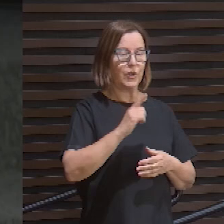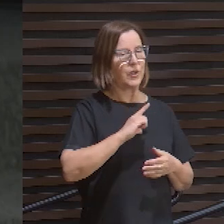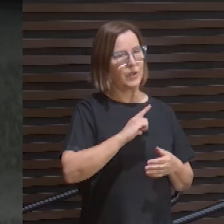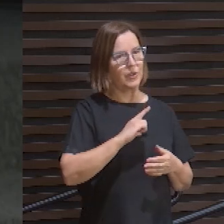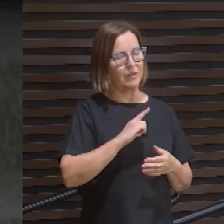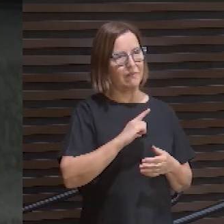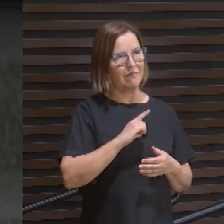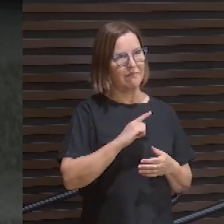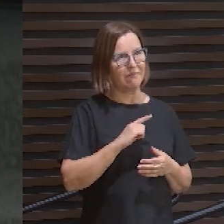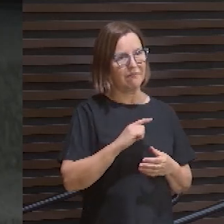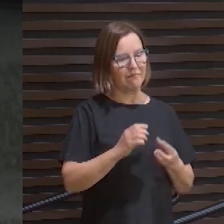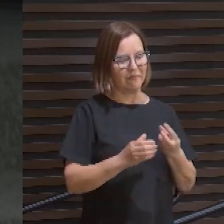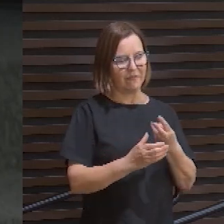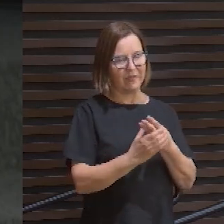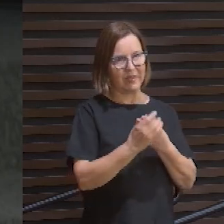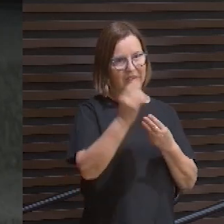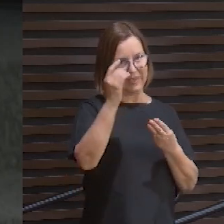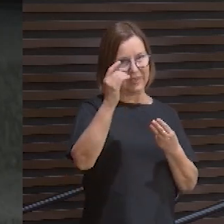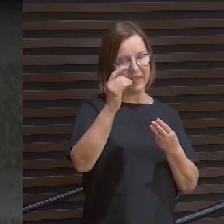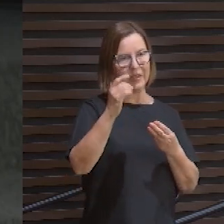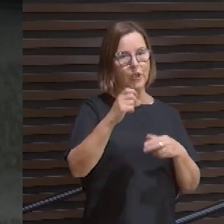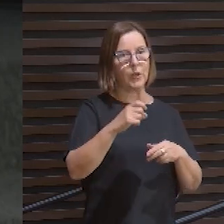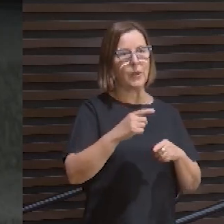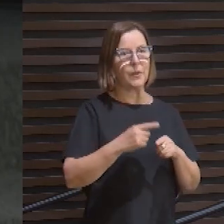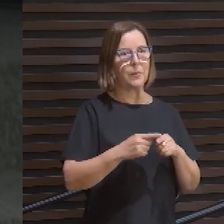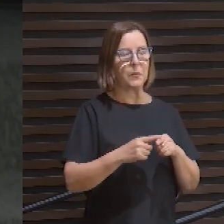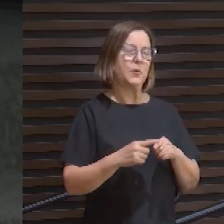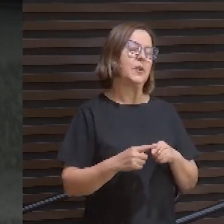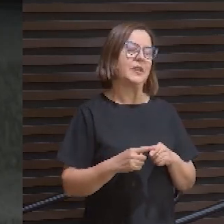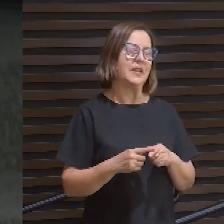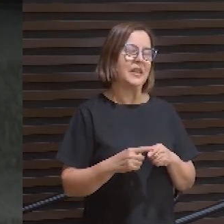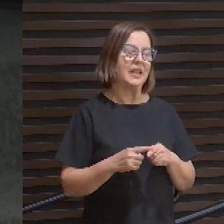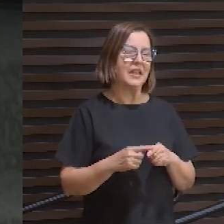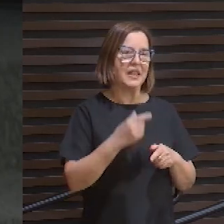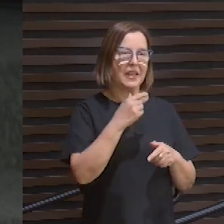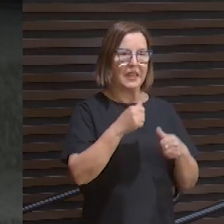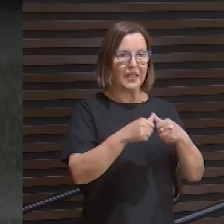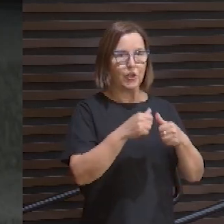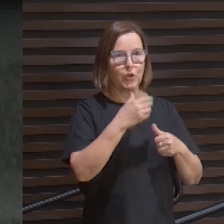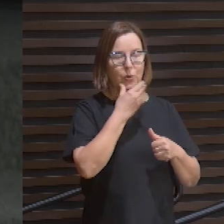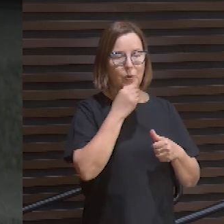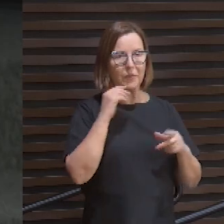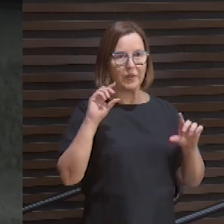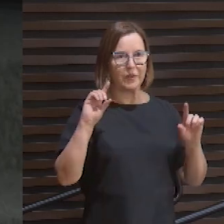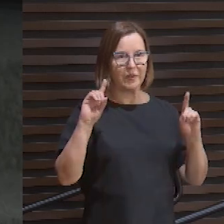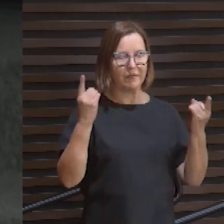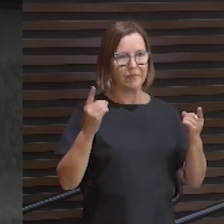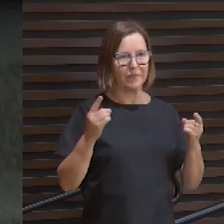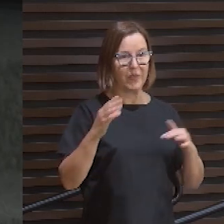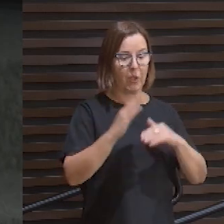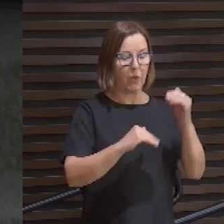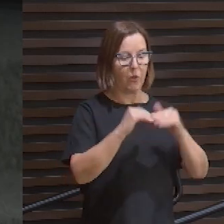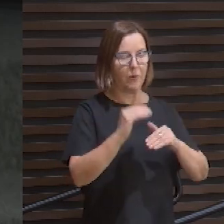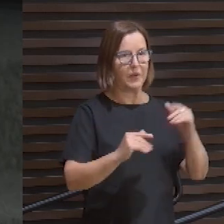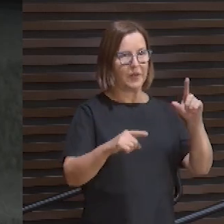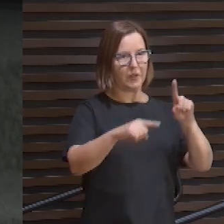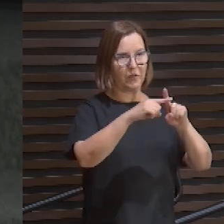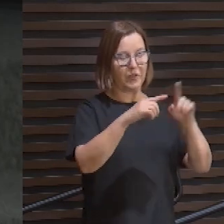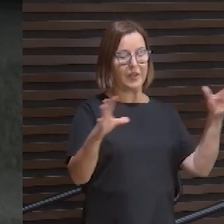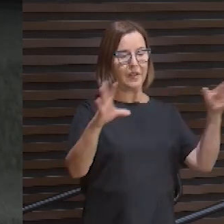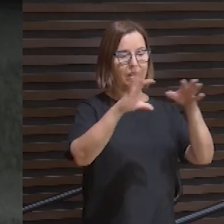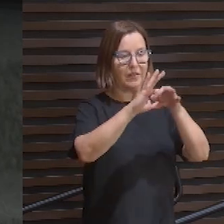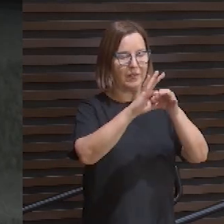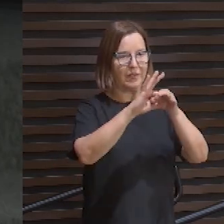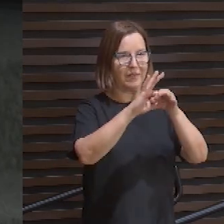grande defesa foi de Anastácio. A obra da cruz foi reconciliação da humanidade